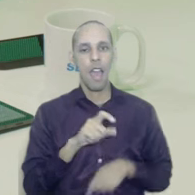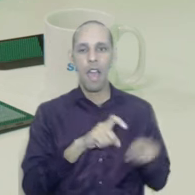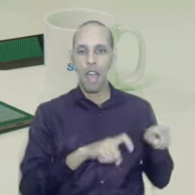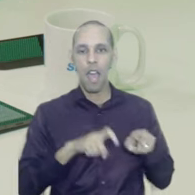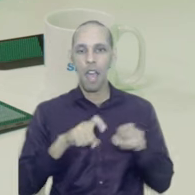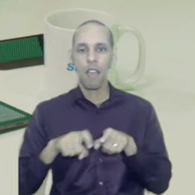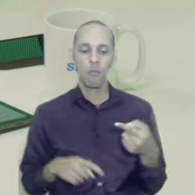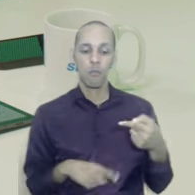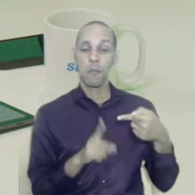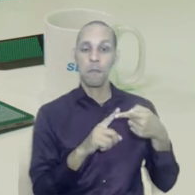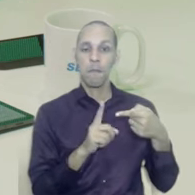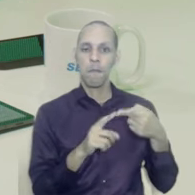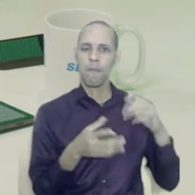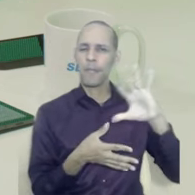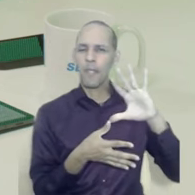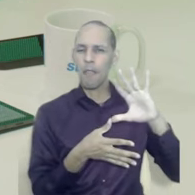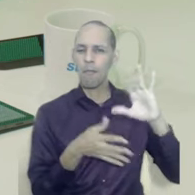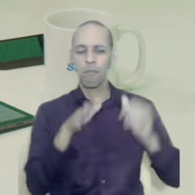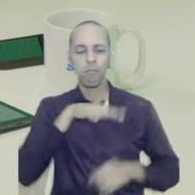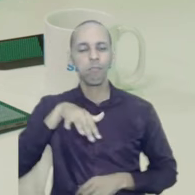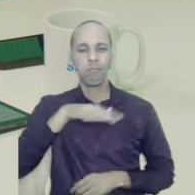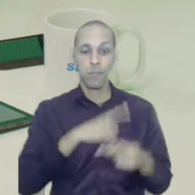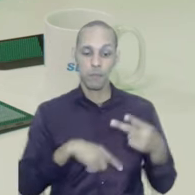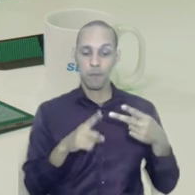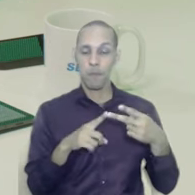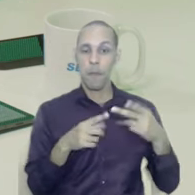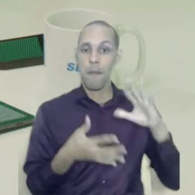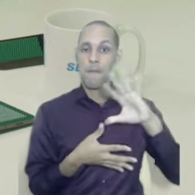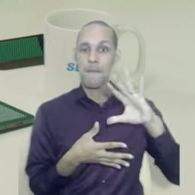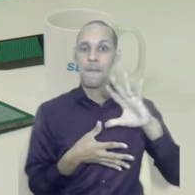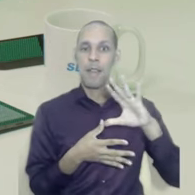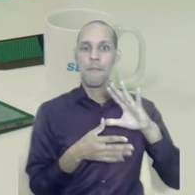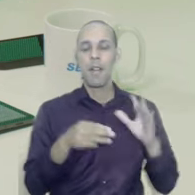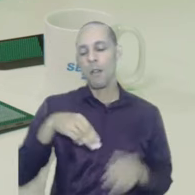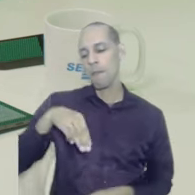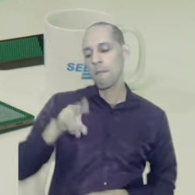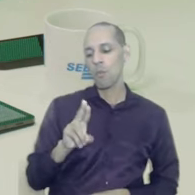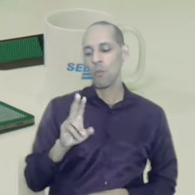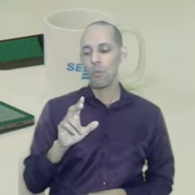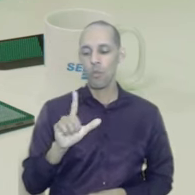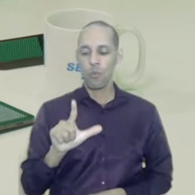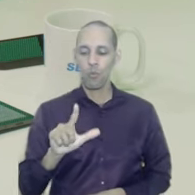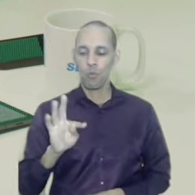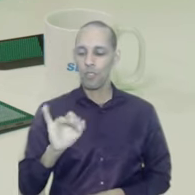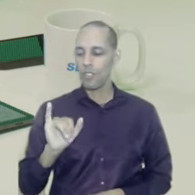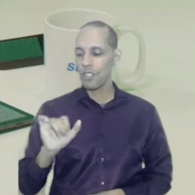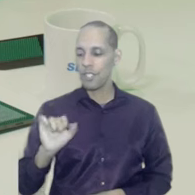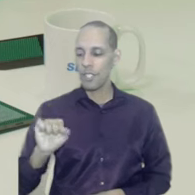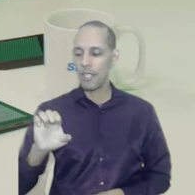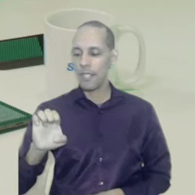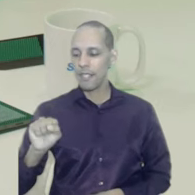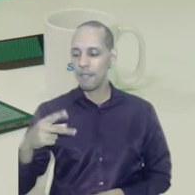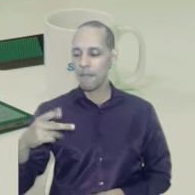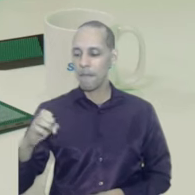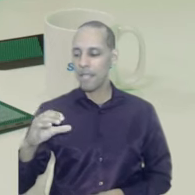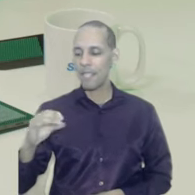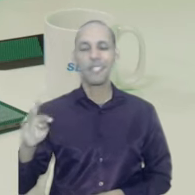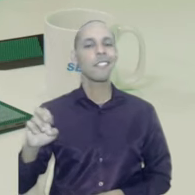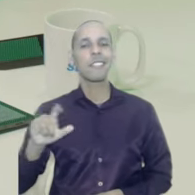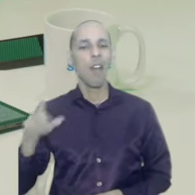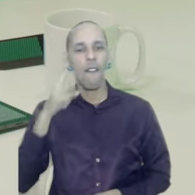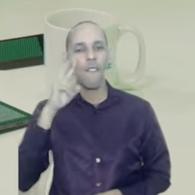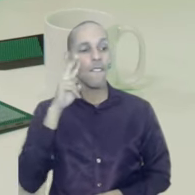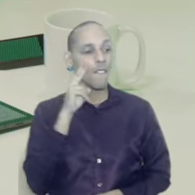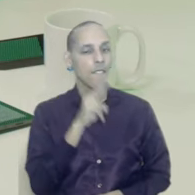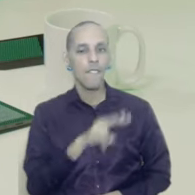feito somente um mapeamento geral o outro é um mapeamento a nível multiespectral que é onde consegue enxergar essas falhas de plantio Onde você consegue